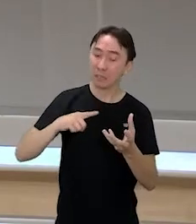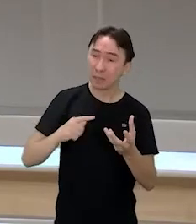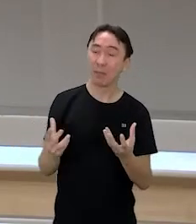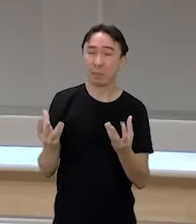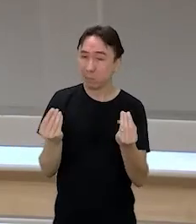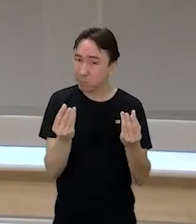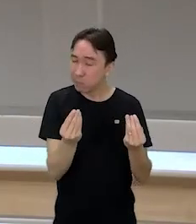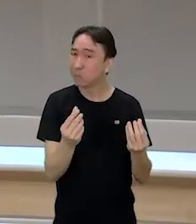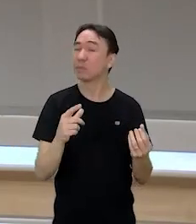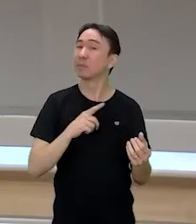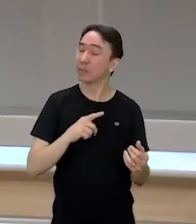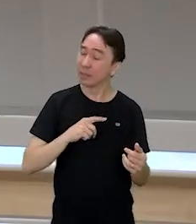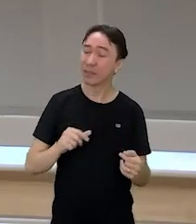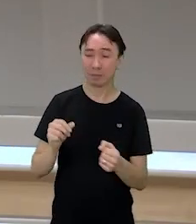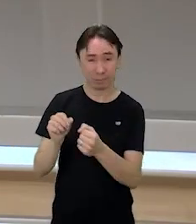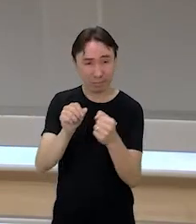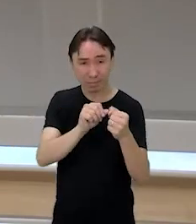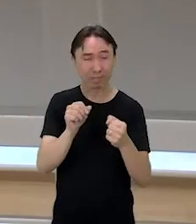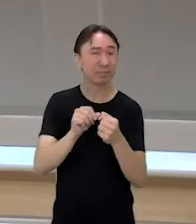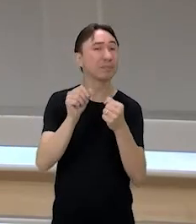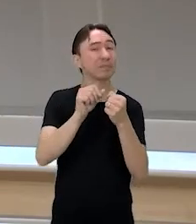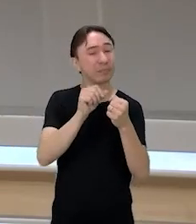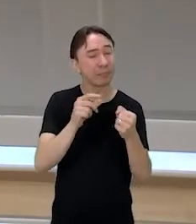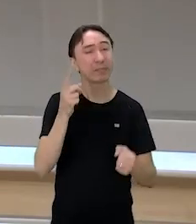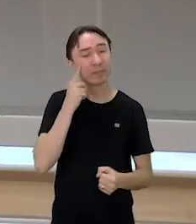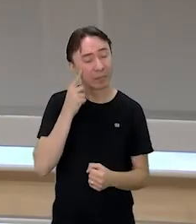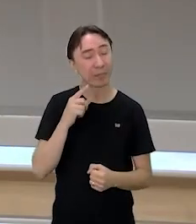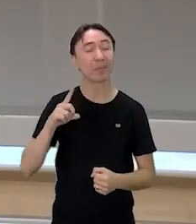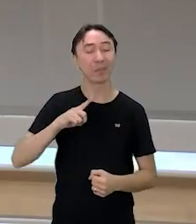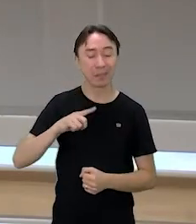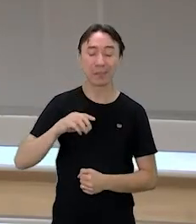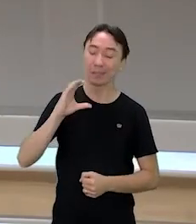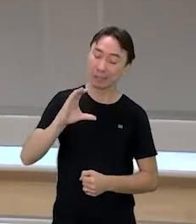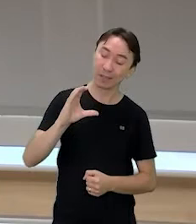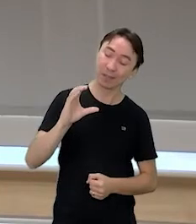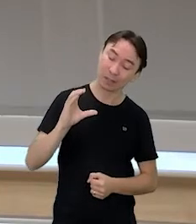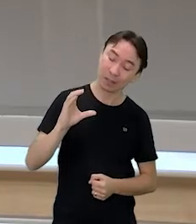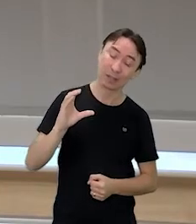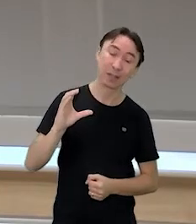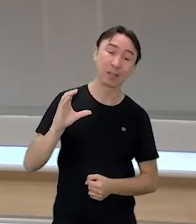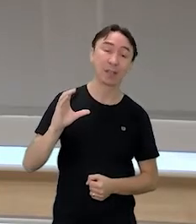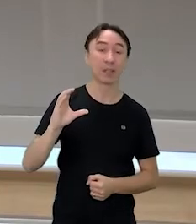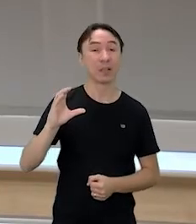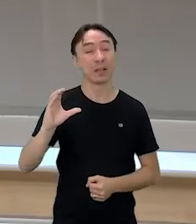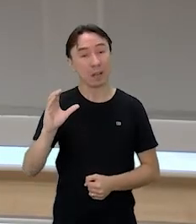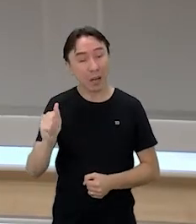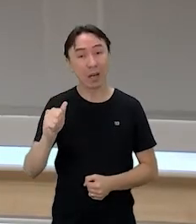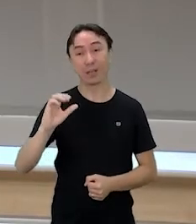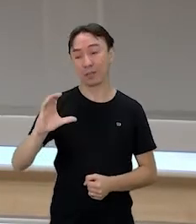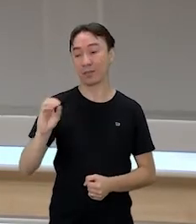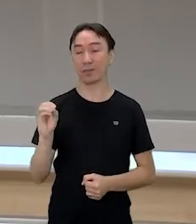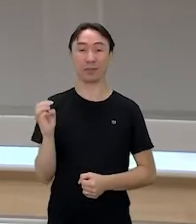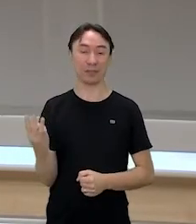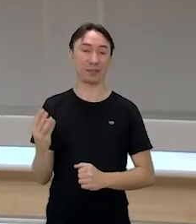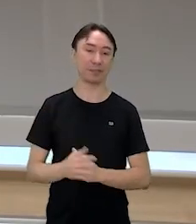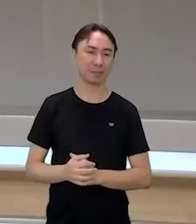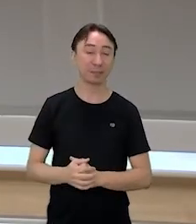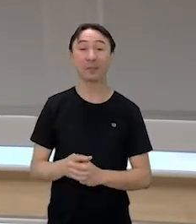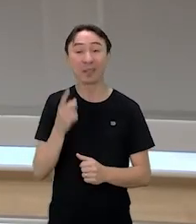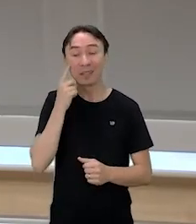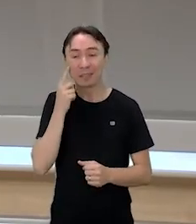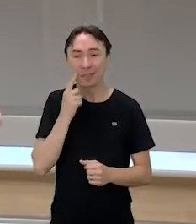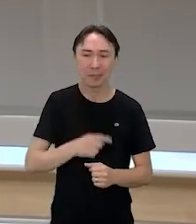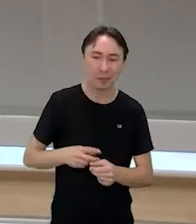de calcário também, certo? Nossa, bom. Legal. De que forma que esse calcário ele é extraído? De que forma que ele